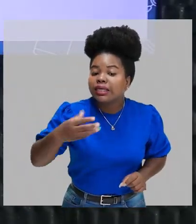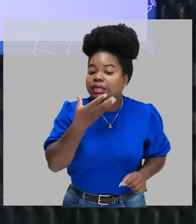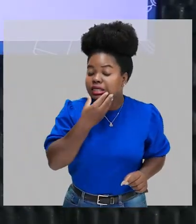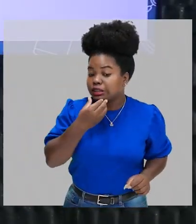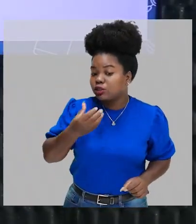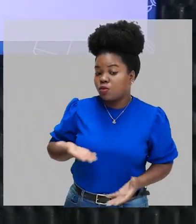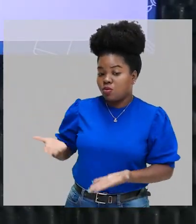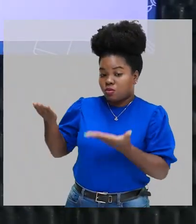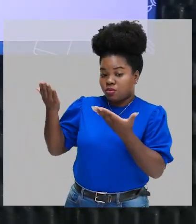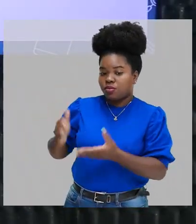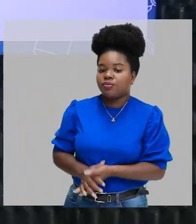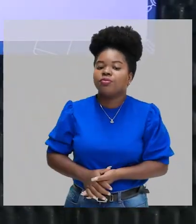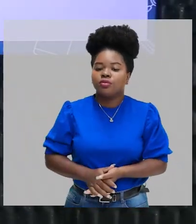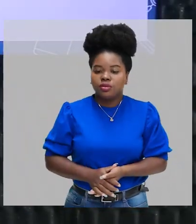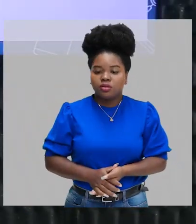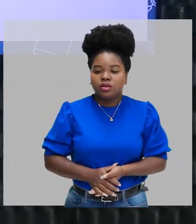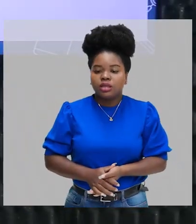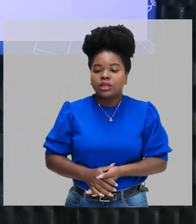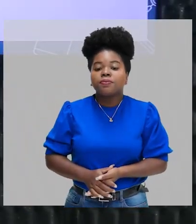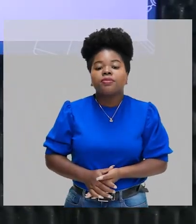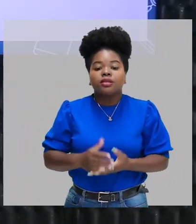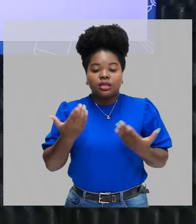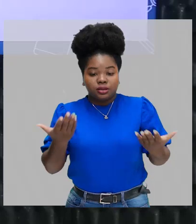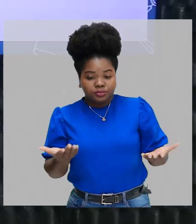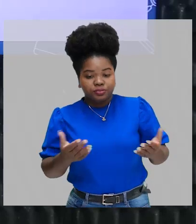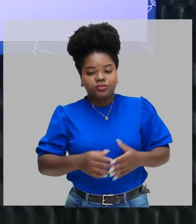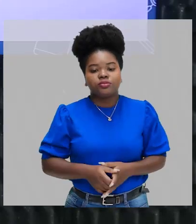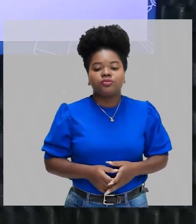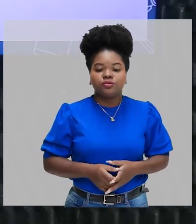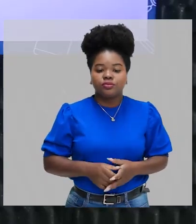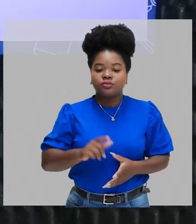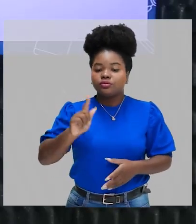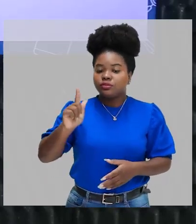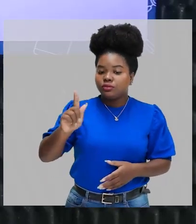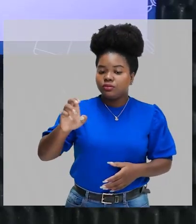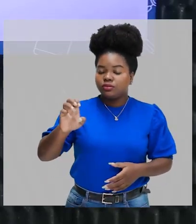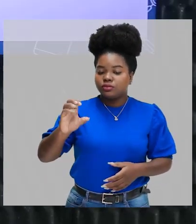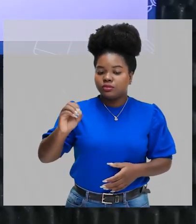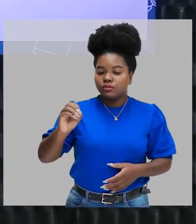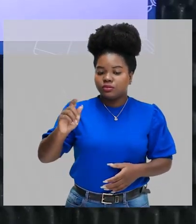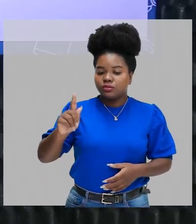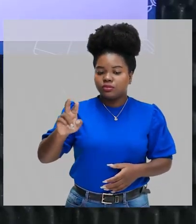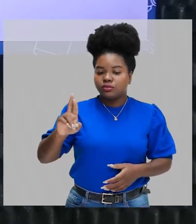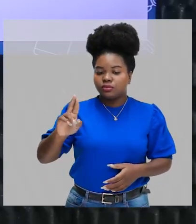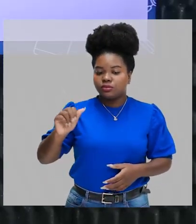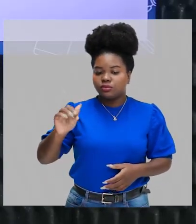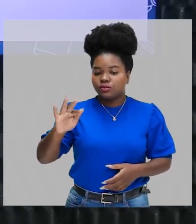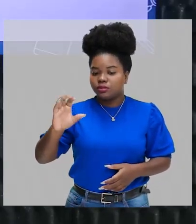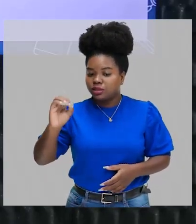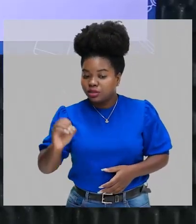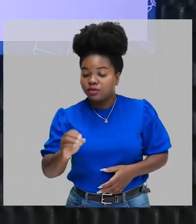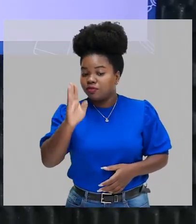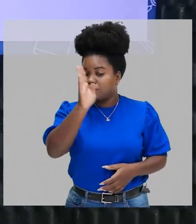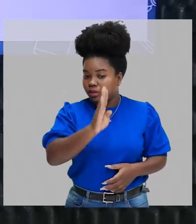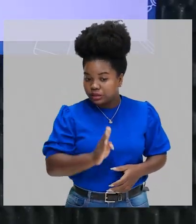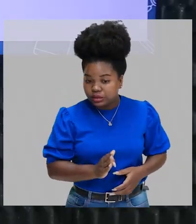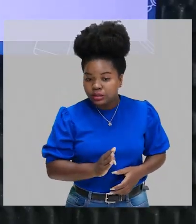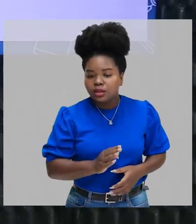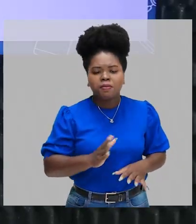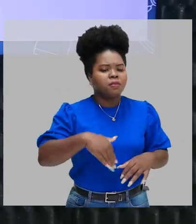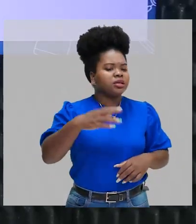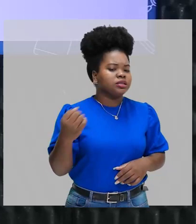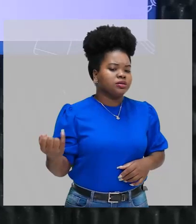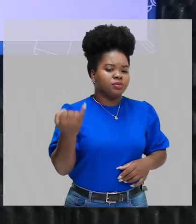geógrafo brasileiro. É um dos mais importantes geógrafos brasileiros e também do mundo,